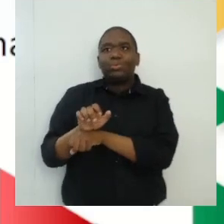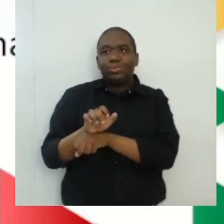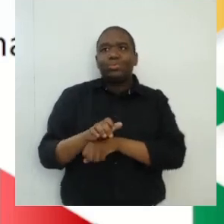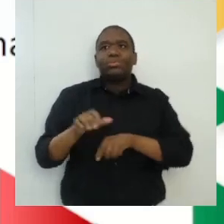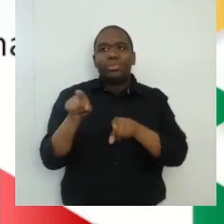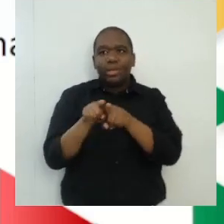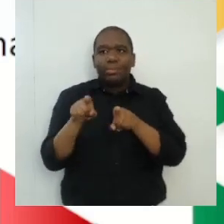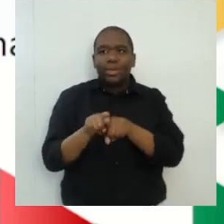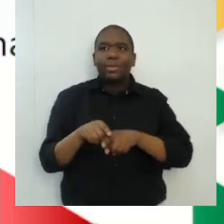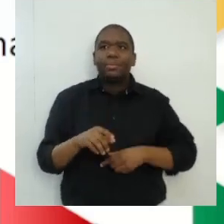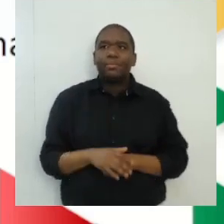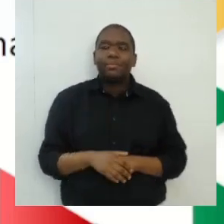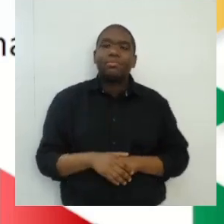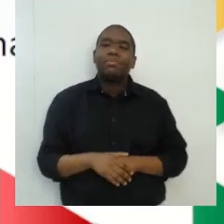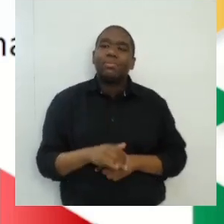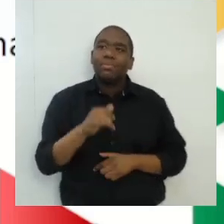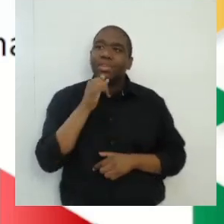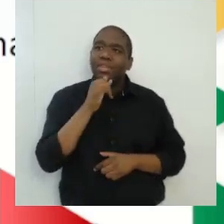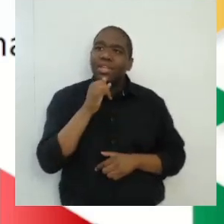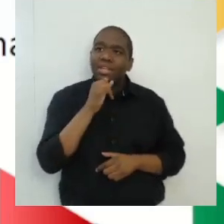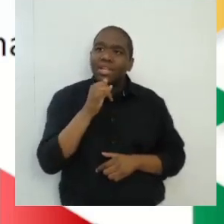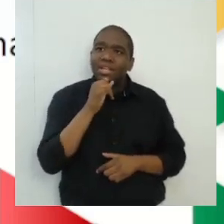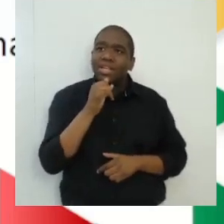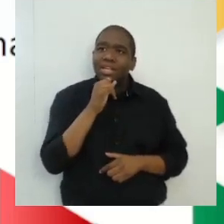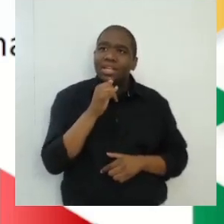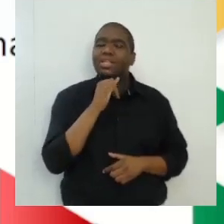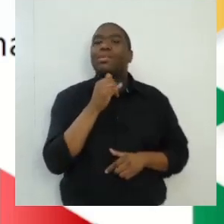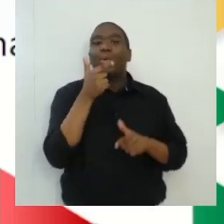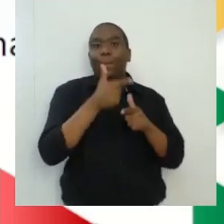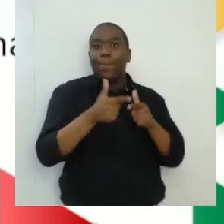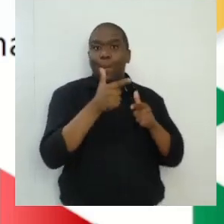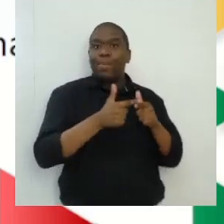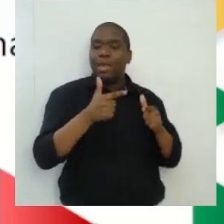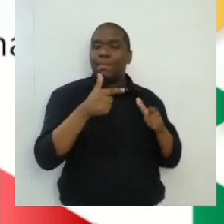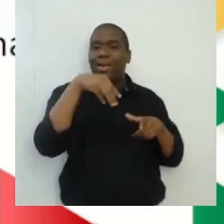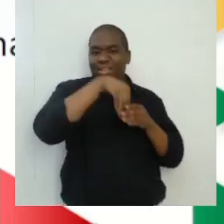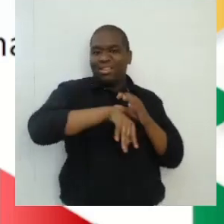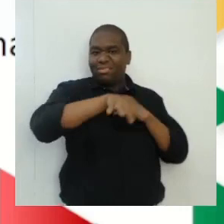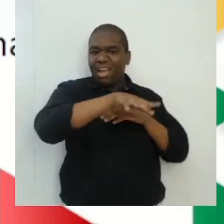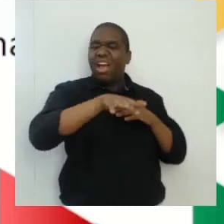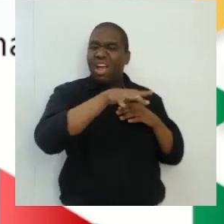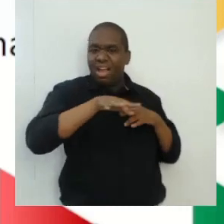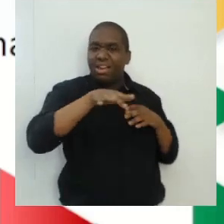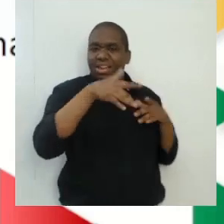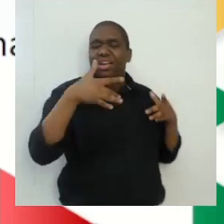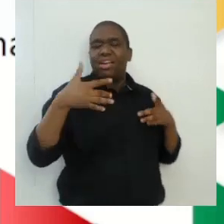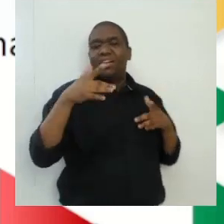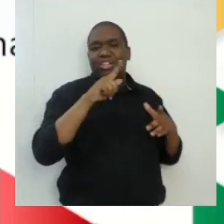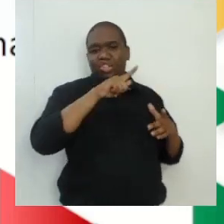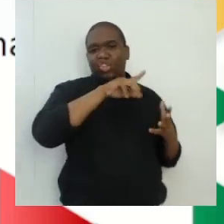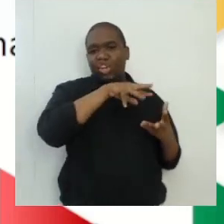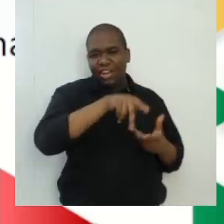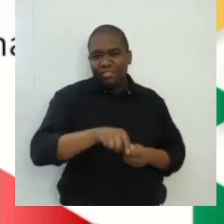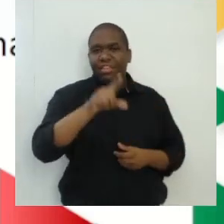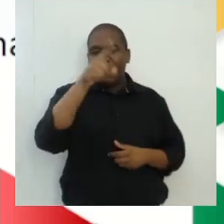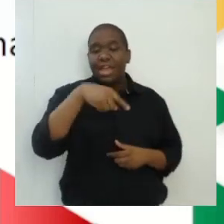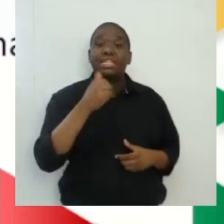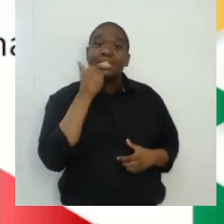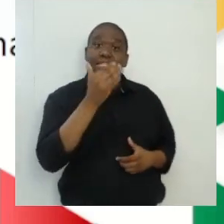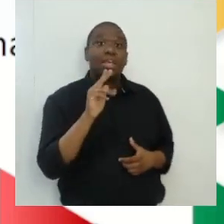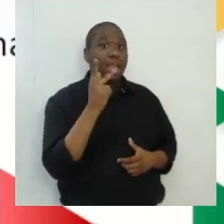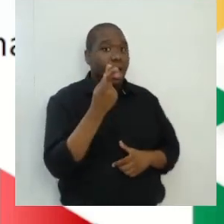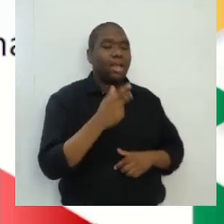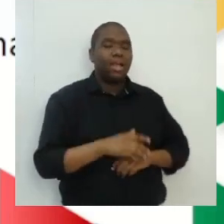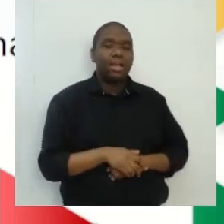acidente geográfico Bahia é grafado sem o H. Então, mais uma vez recapitulando,